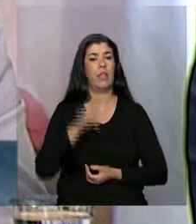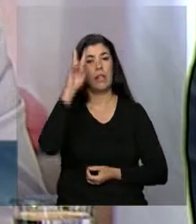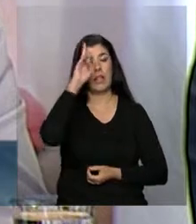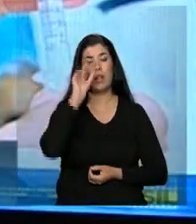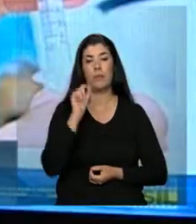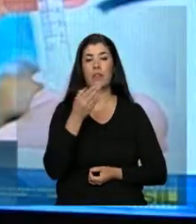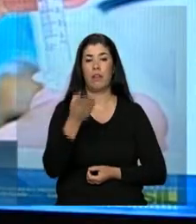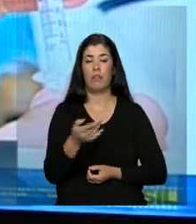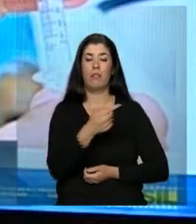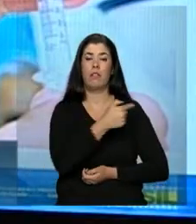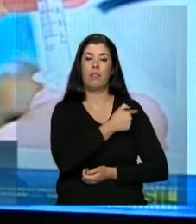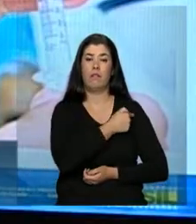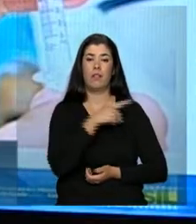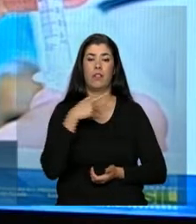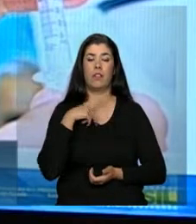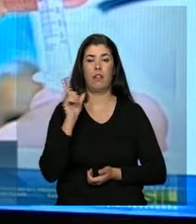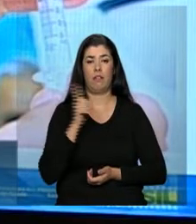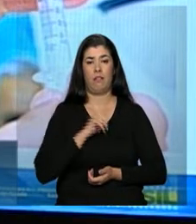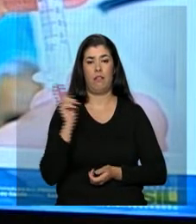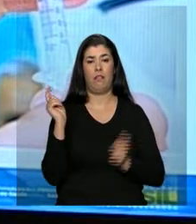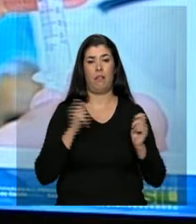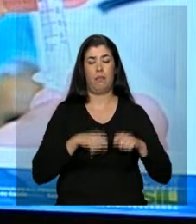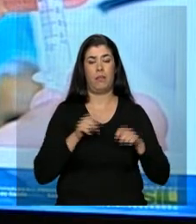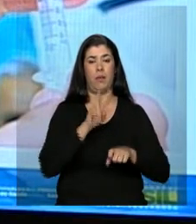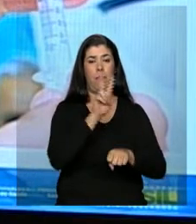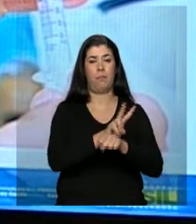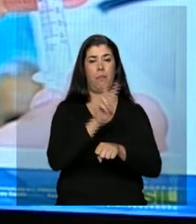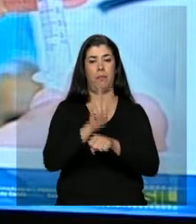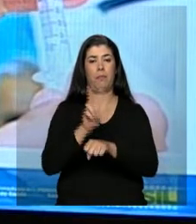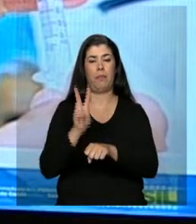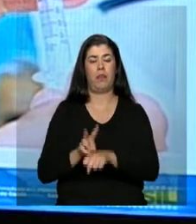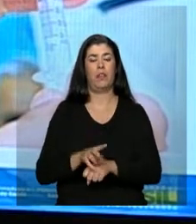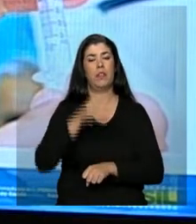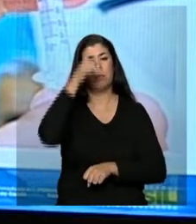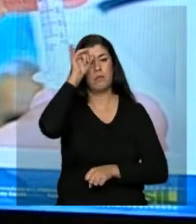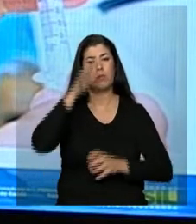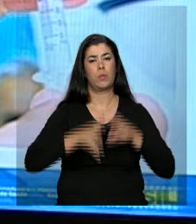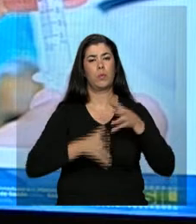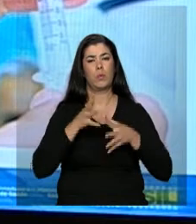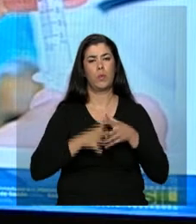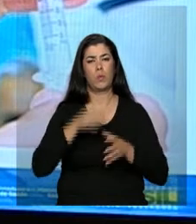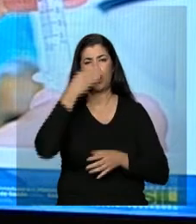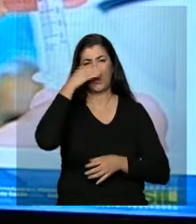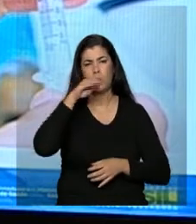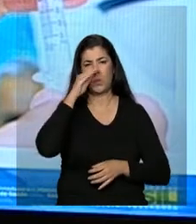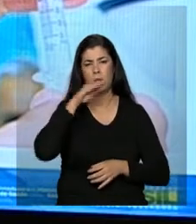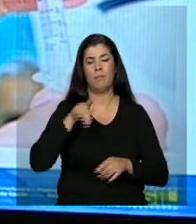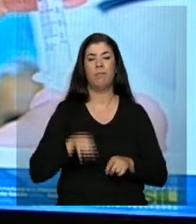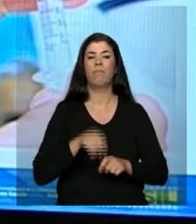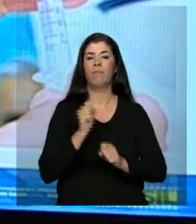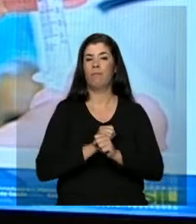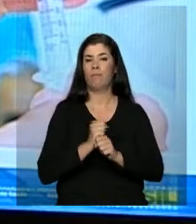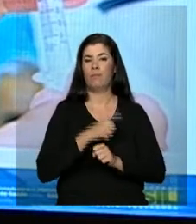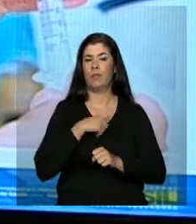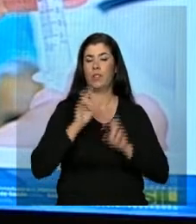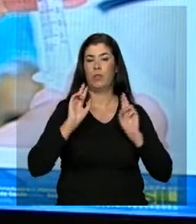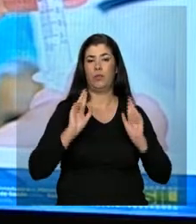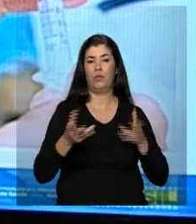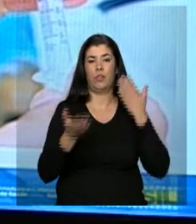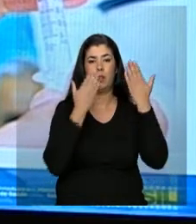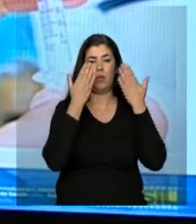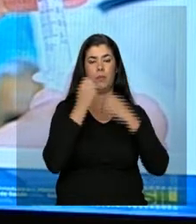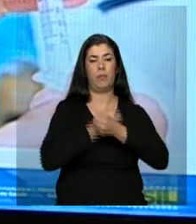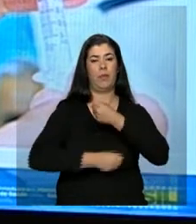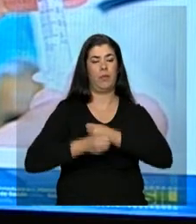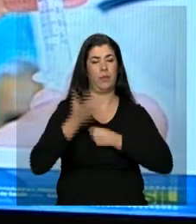vacina que realmente tem a capacidade de proteger as complicações advindas da gripe. Este ano nós temos uma diferença da vacina